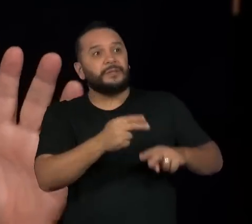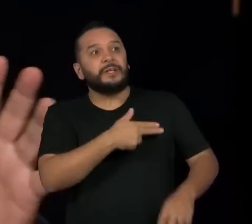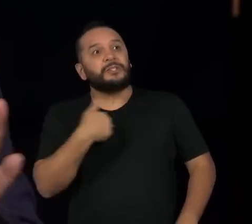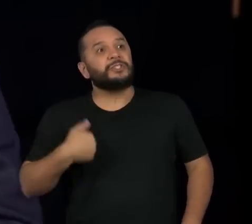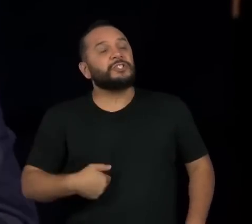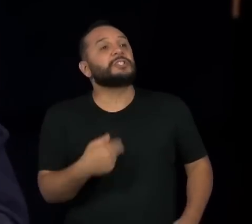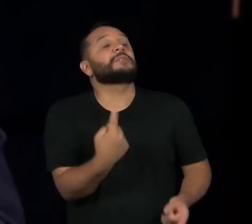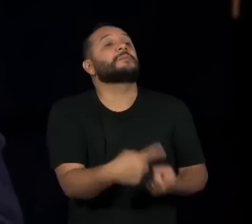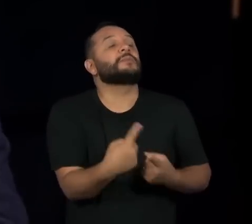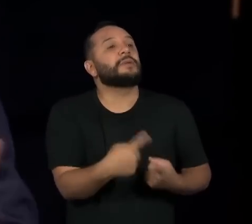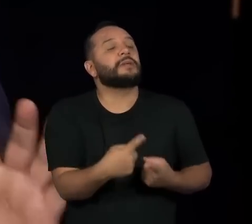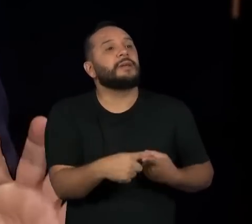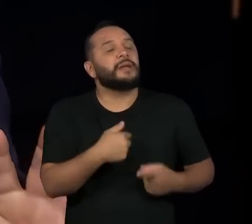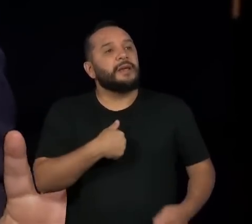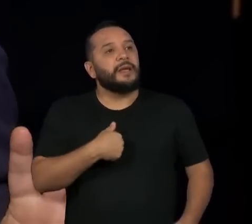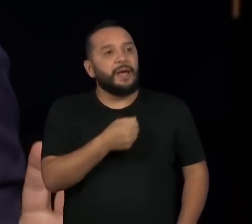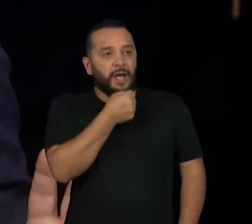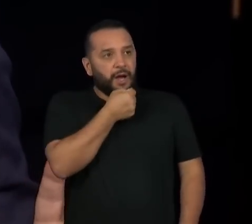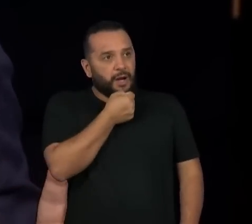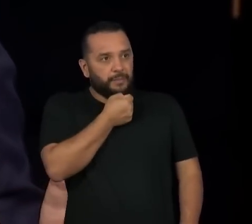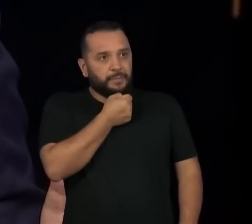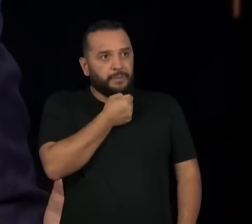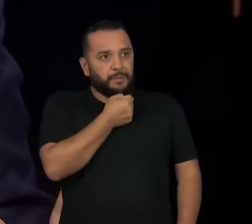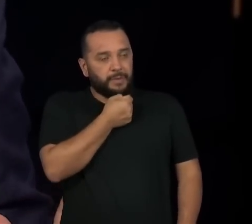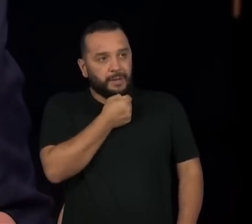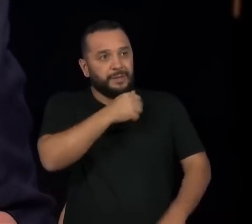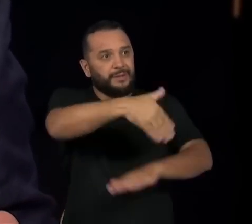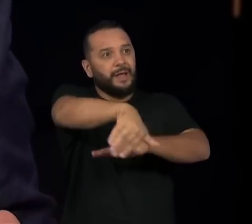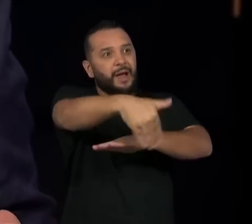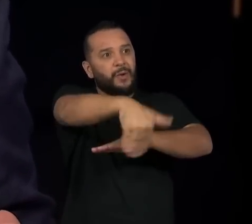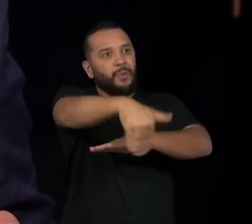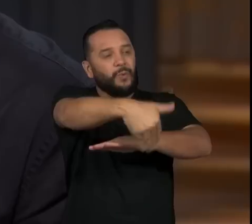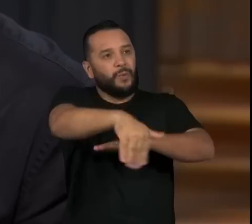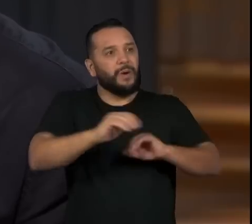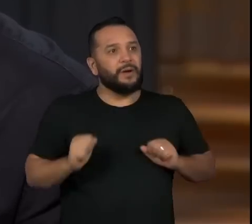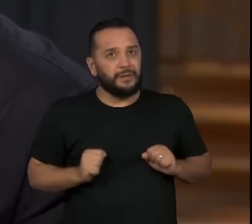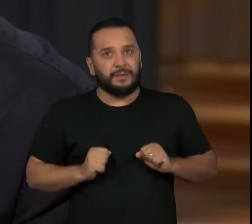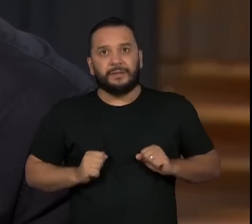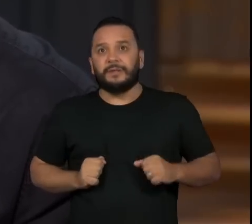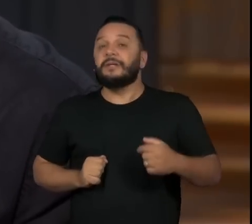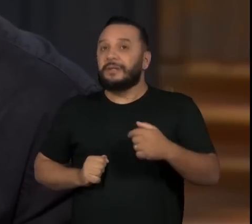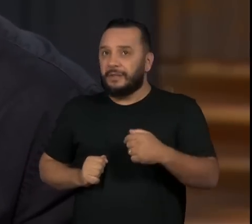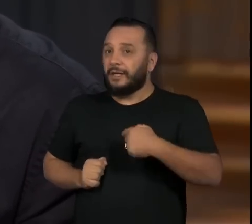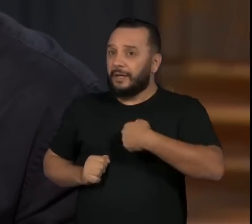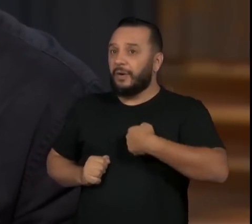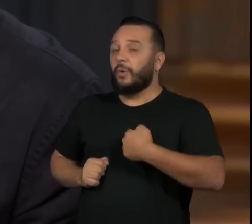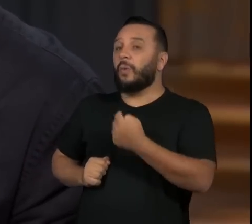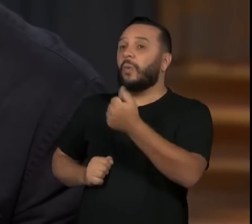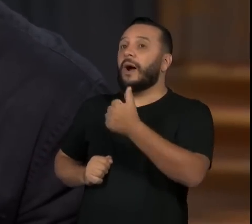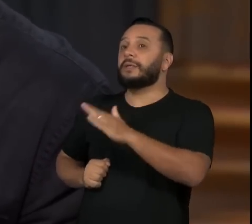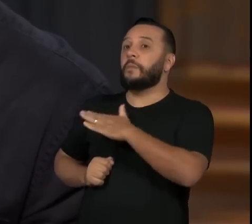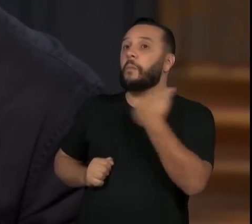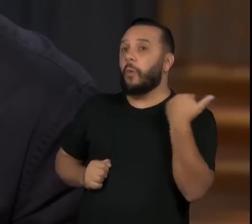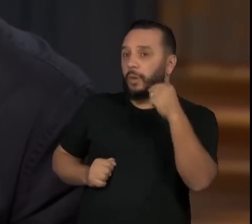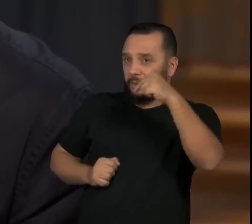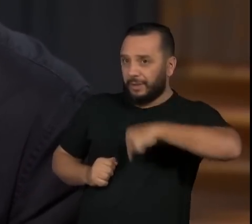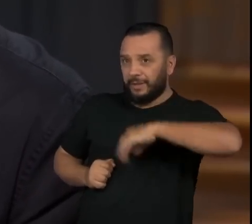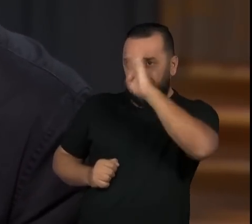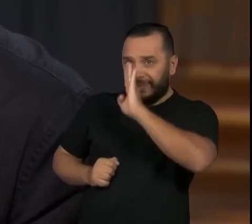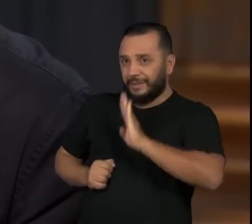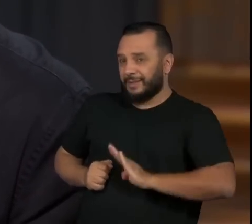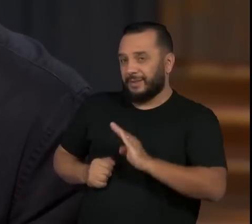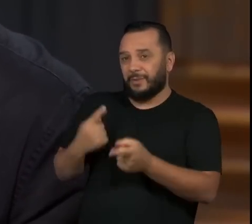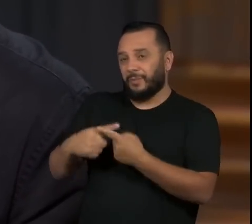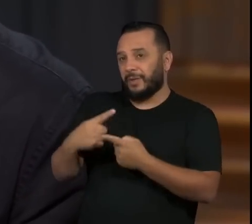por estar com o microfone na Praça Celestial. Eu quase fui morto no Brasil por ter uma opinião